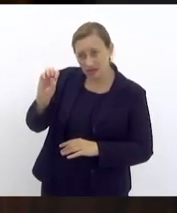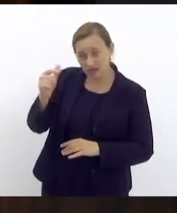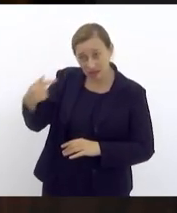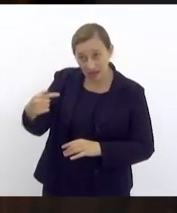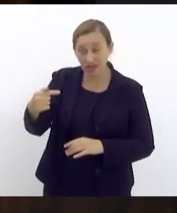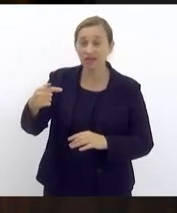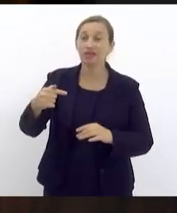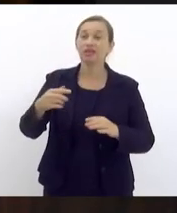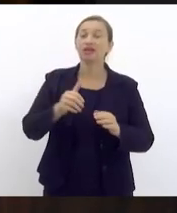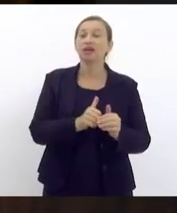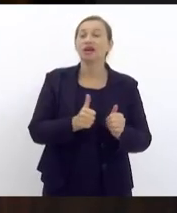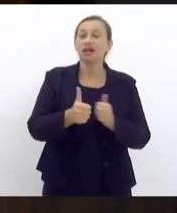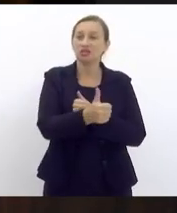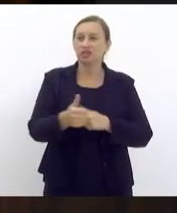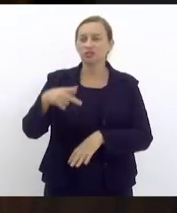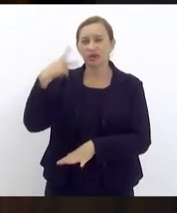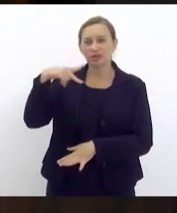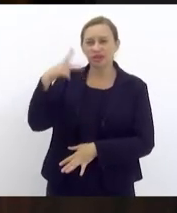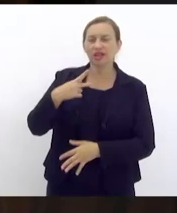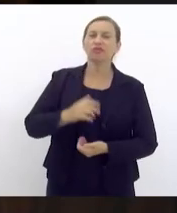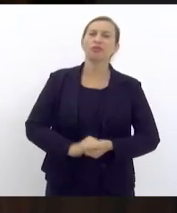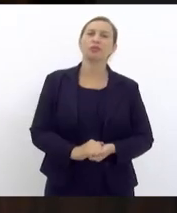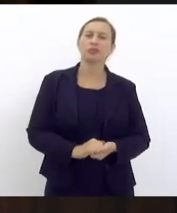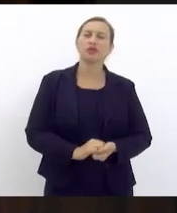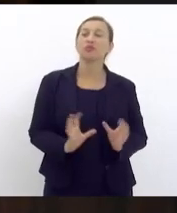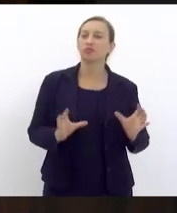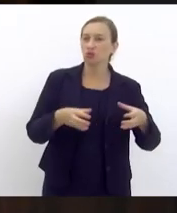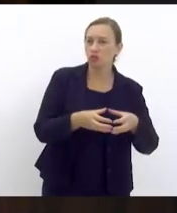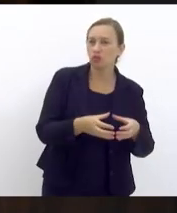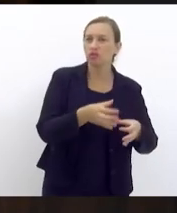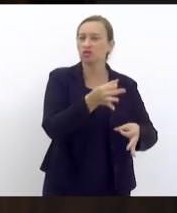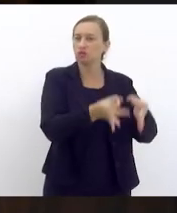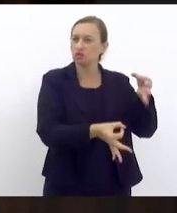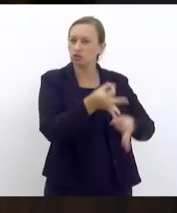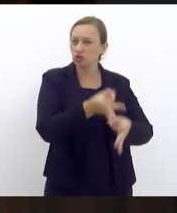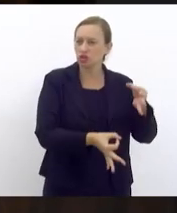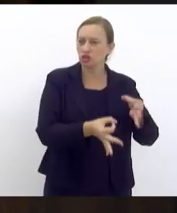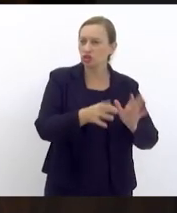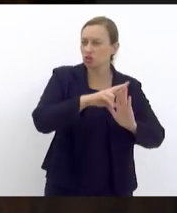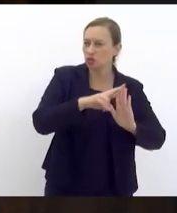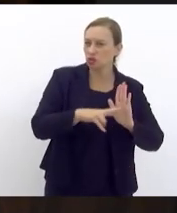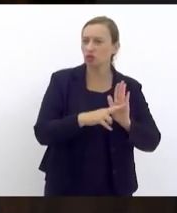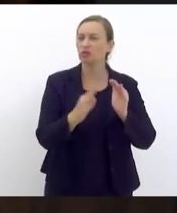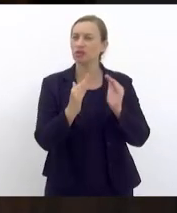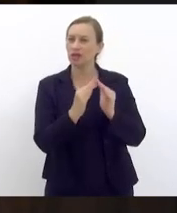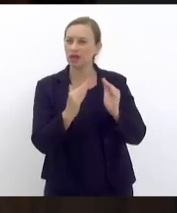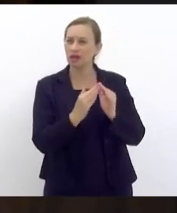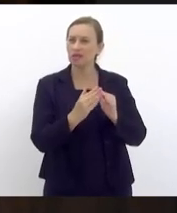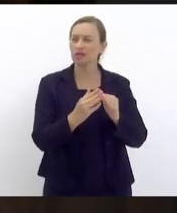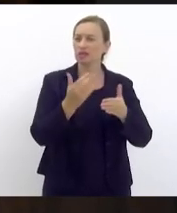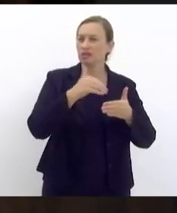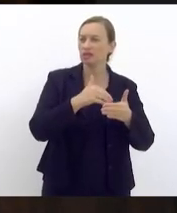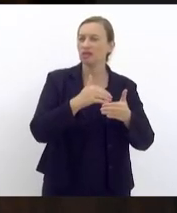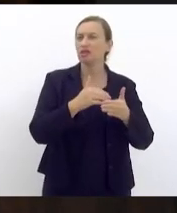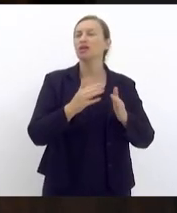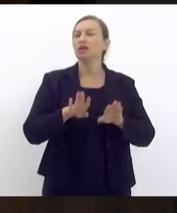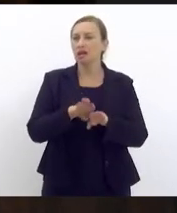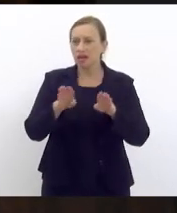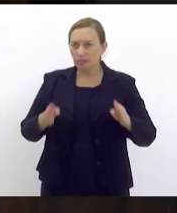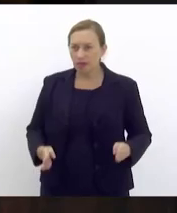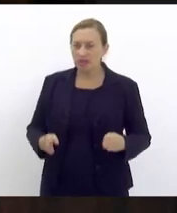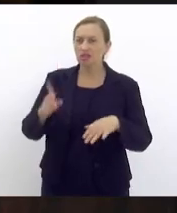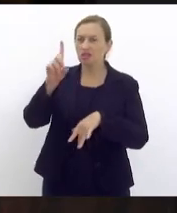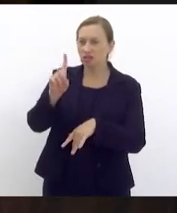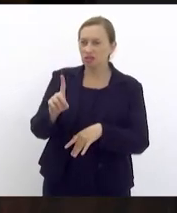frentes parlamentares tem desde parecerem as comissões de condições de Justiça de normas internos e proposições externas e da mesa diretora